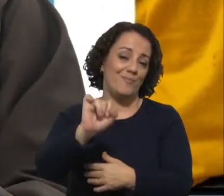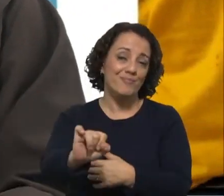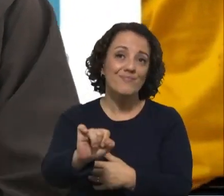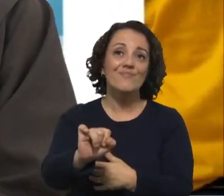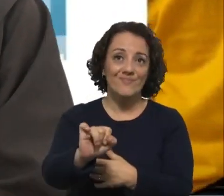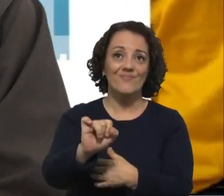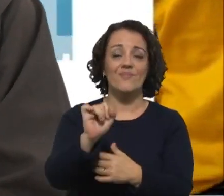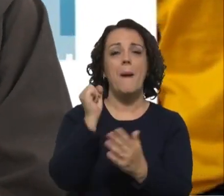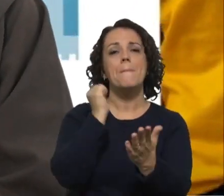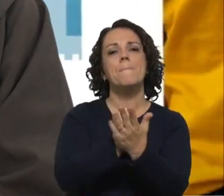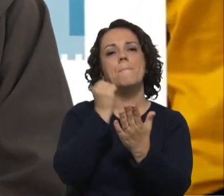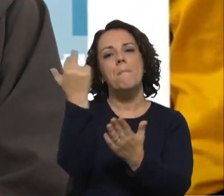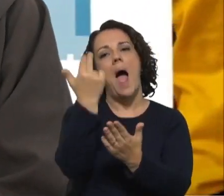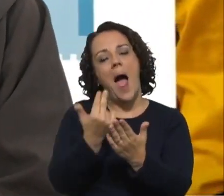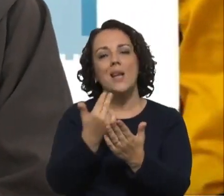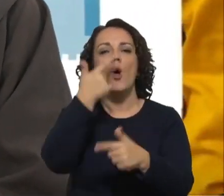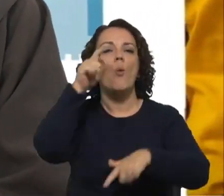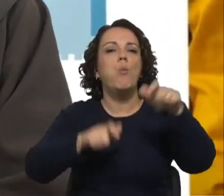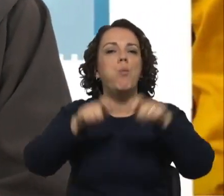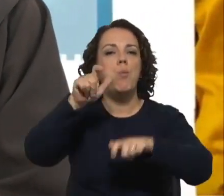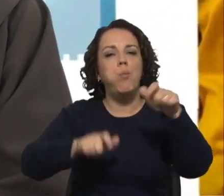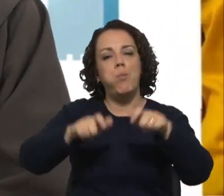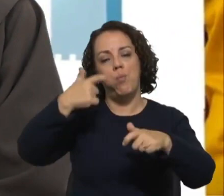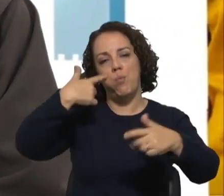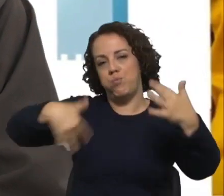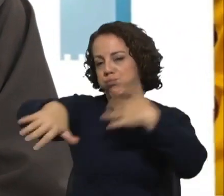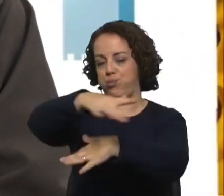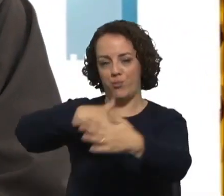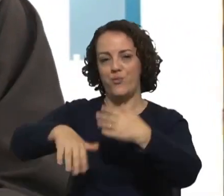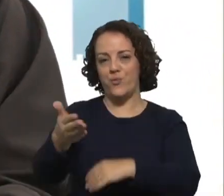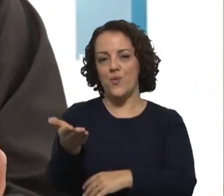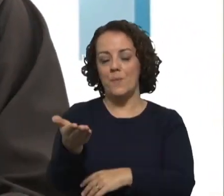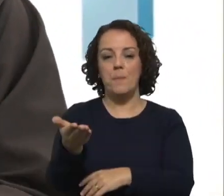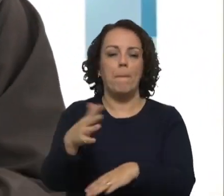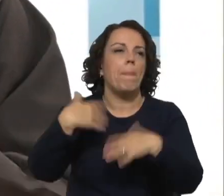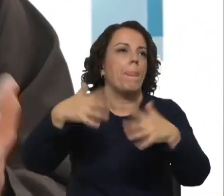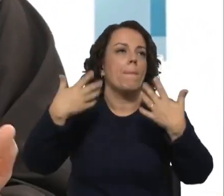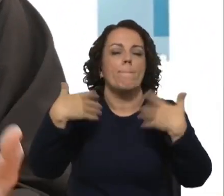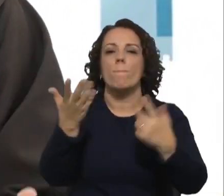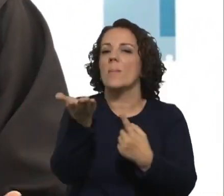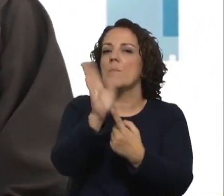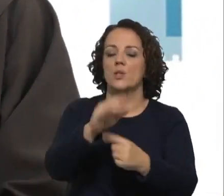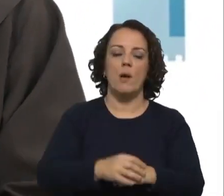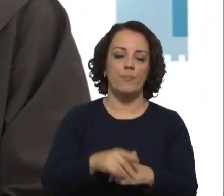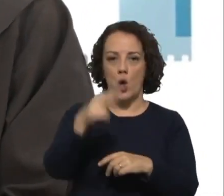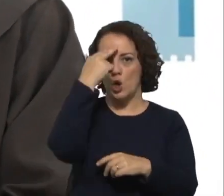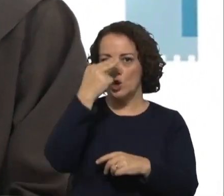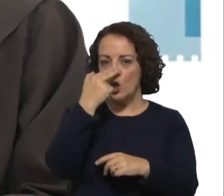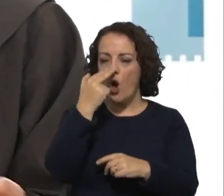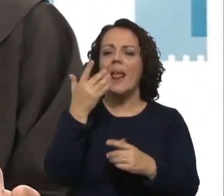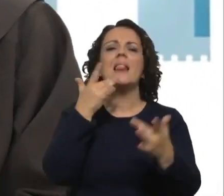mais popularizada, mas, e então, sei lá, quando estuda, por exemplo, a história do